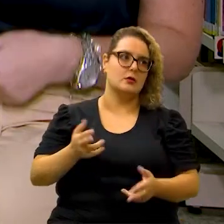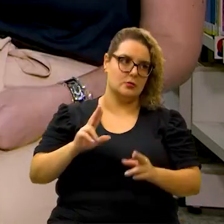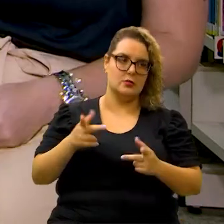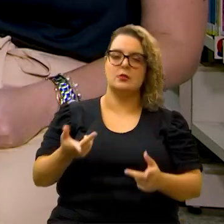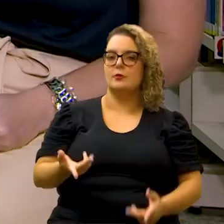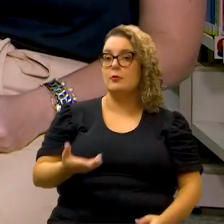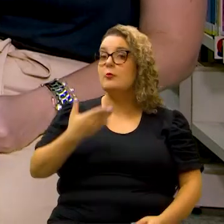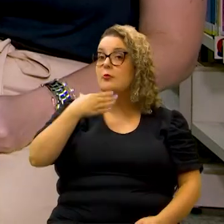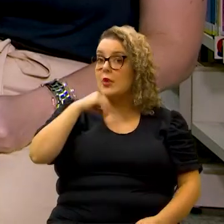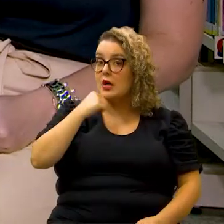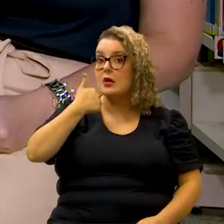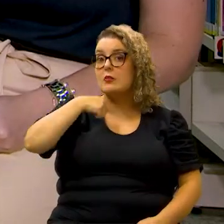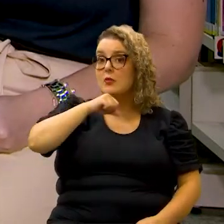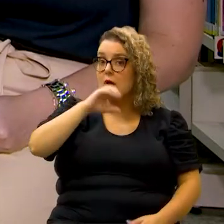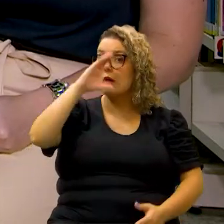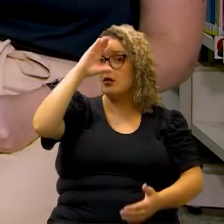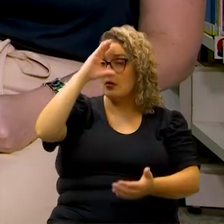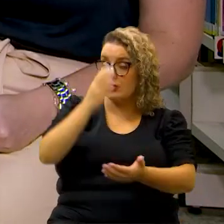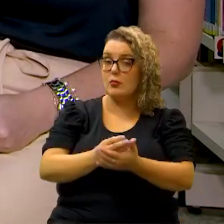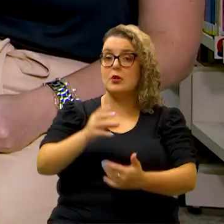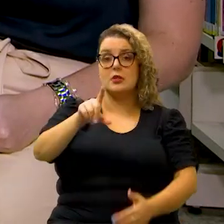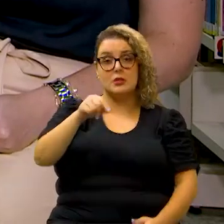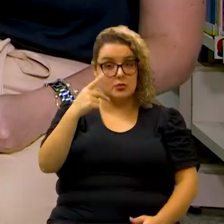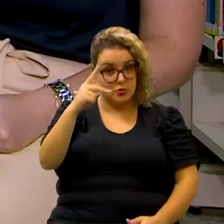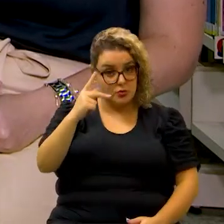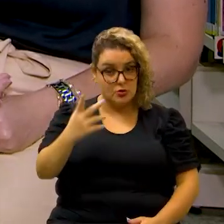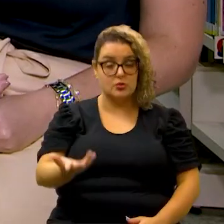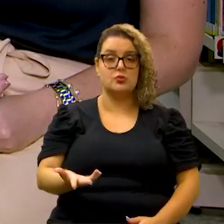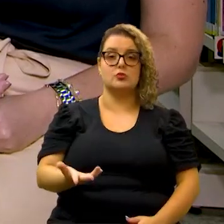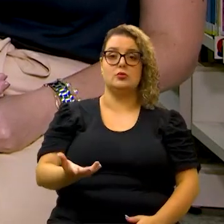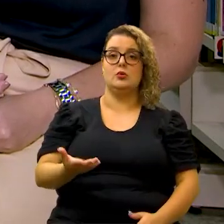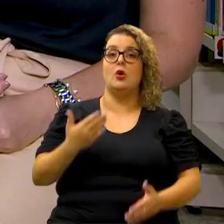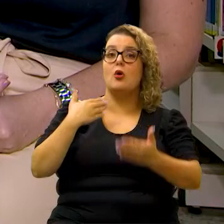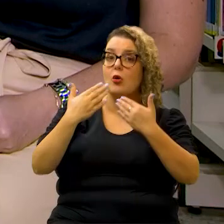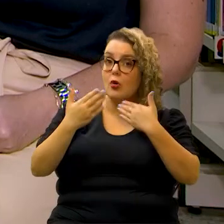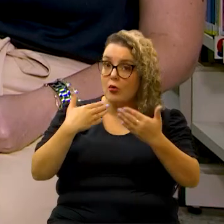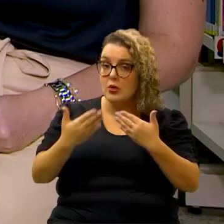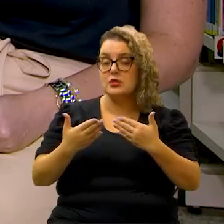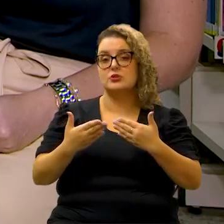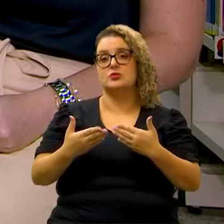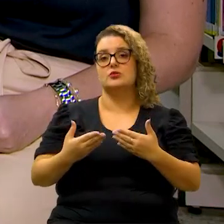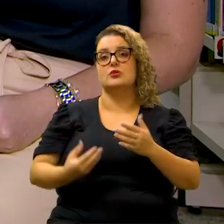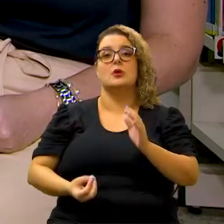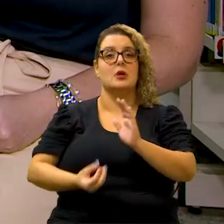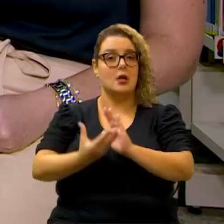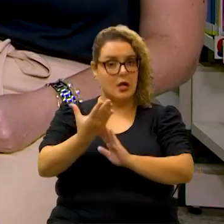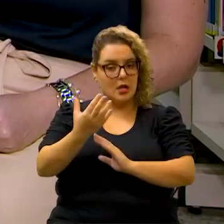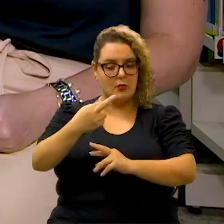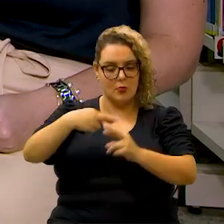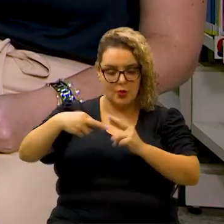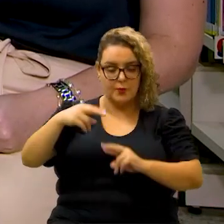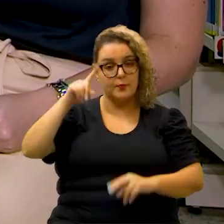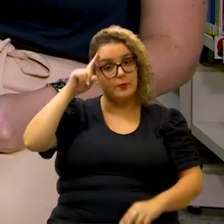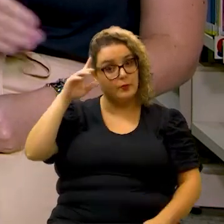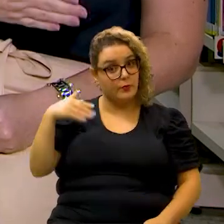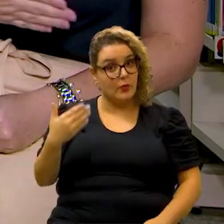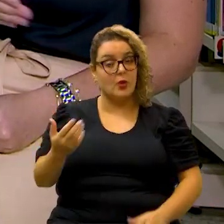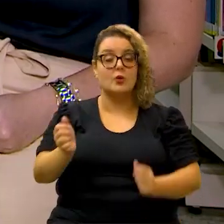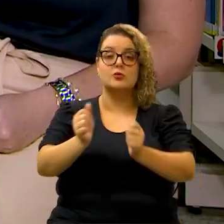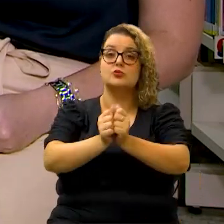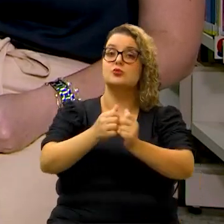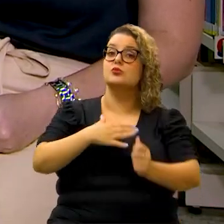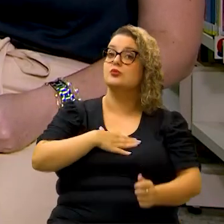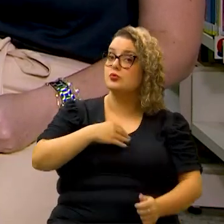Não vai ser, né? Então, pais e mães, confiem na escolha de vocês, né? Conversem, estabeleçam mesmo